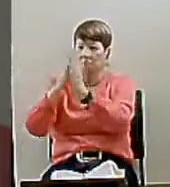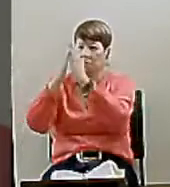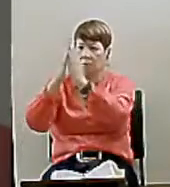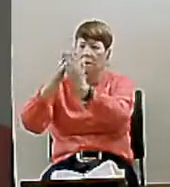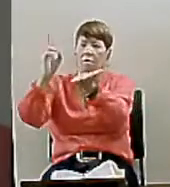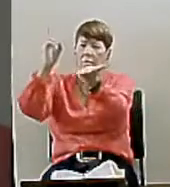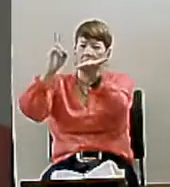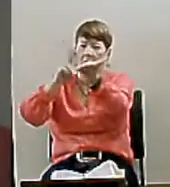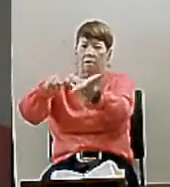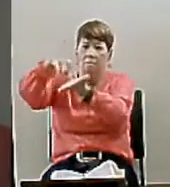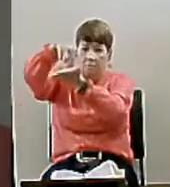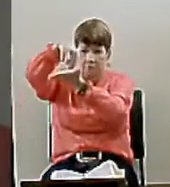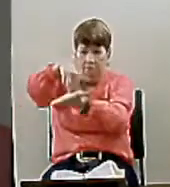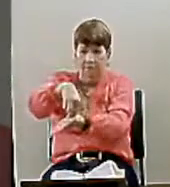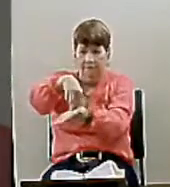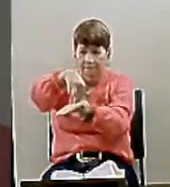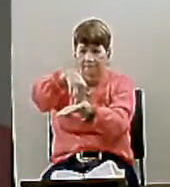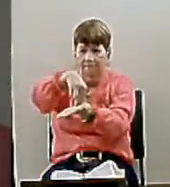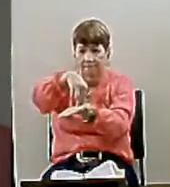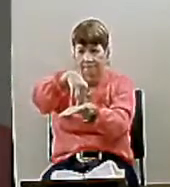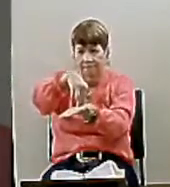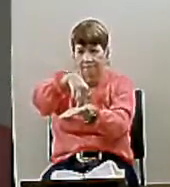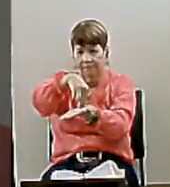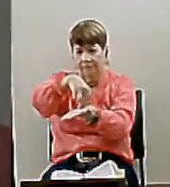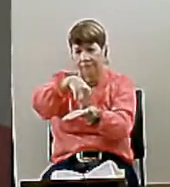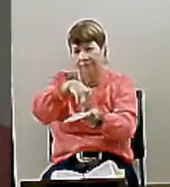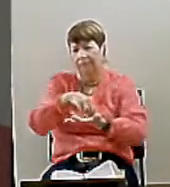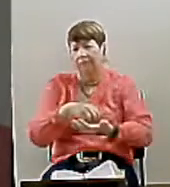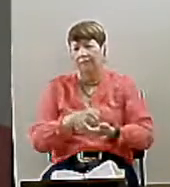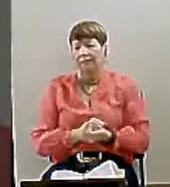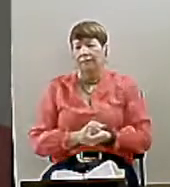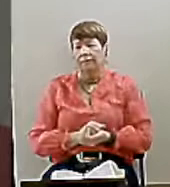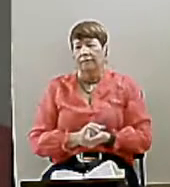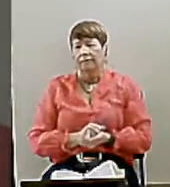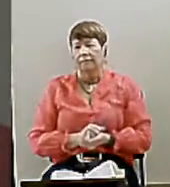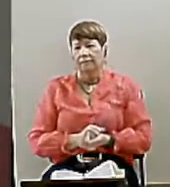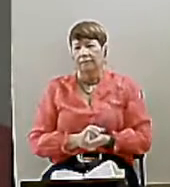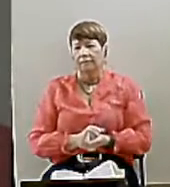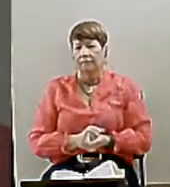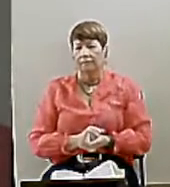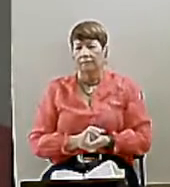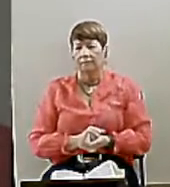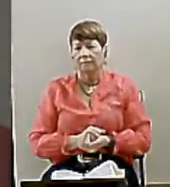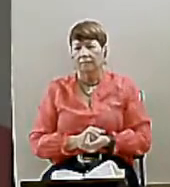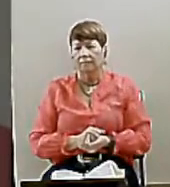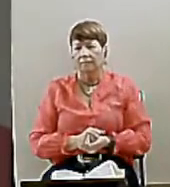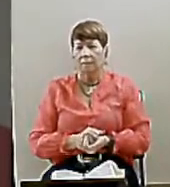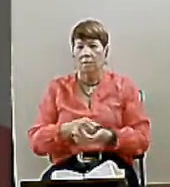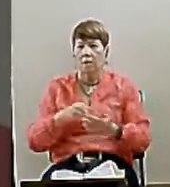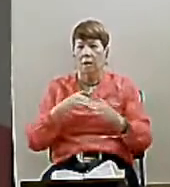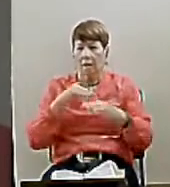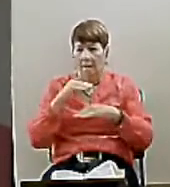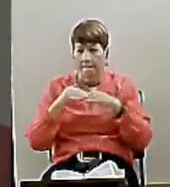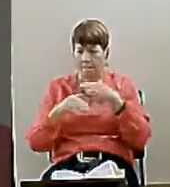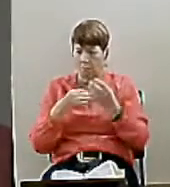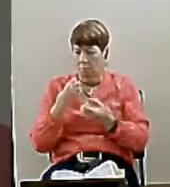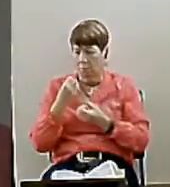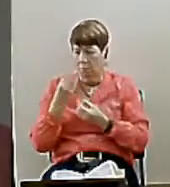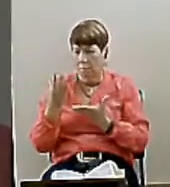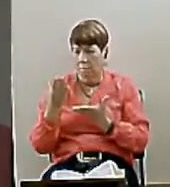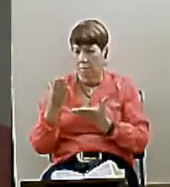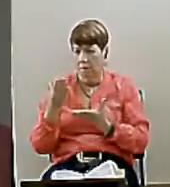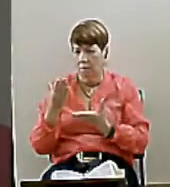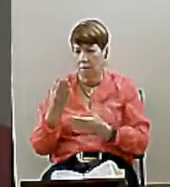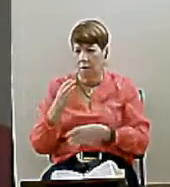de pé porque ela estava bem construída não só porque estava bem construída mas porque o